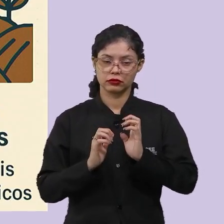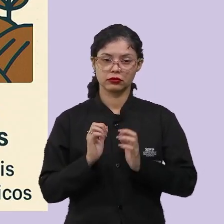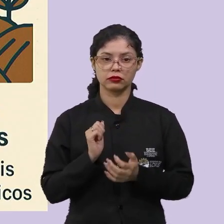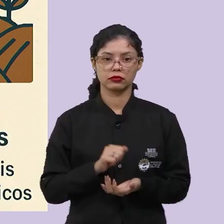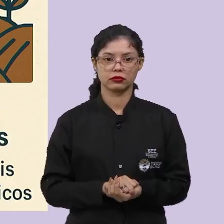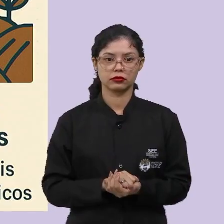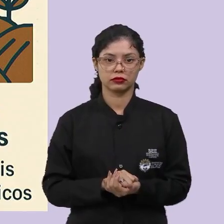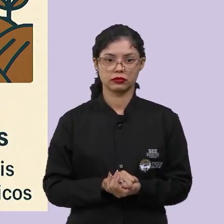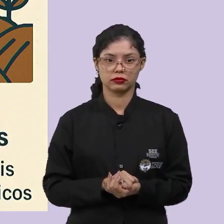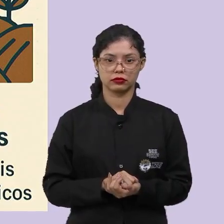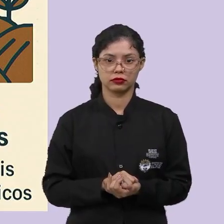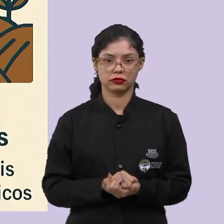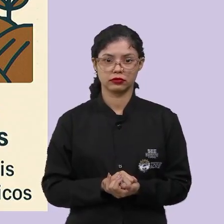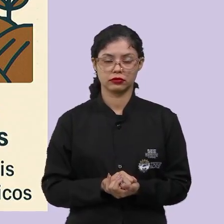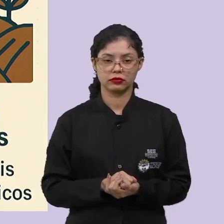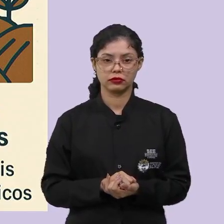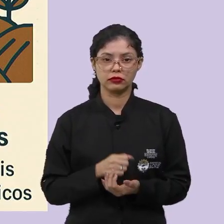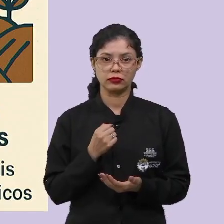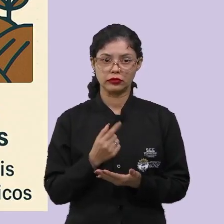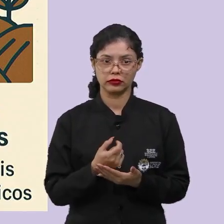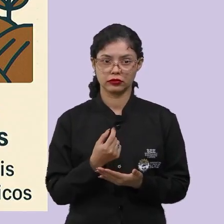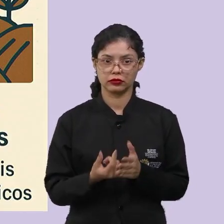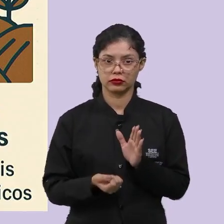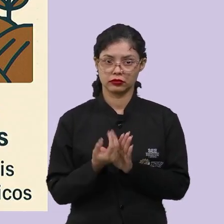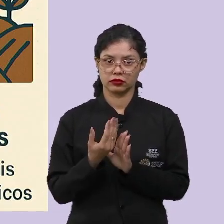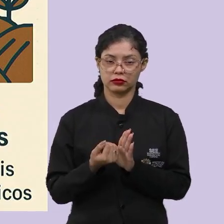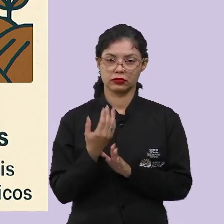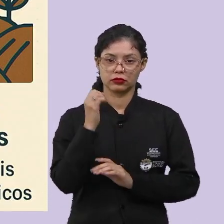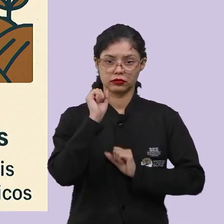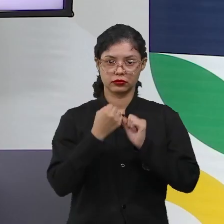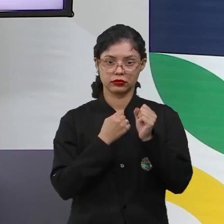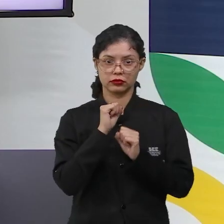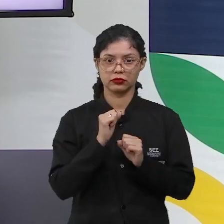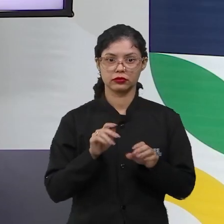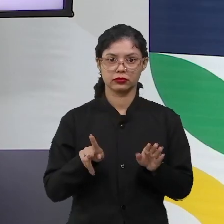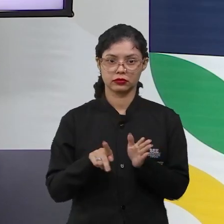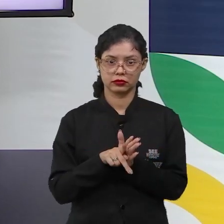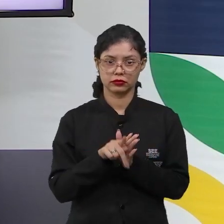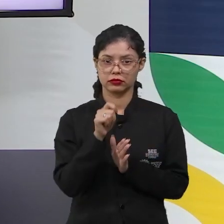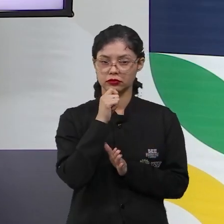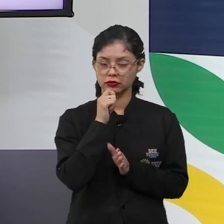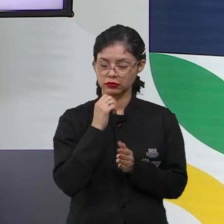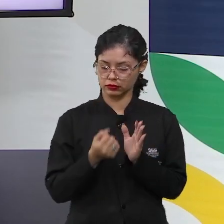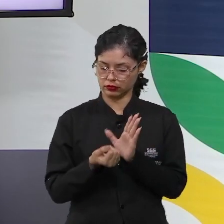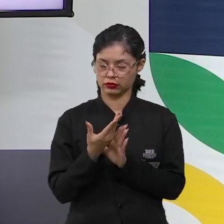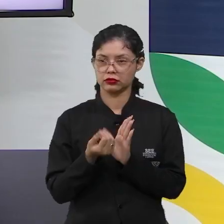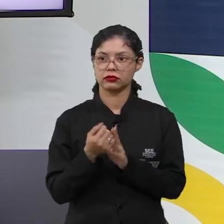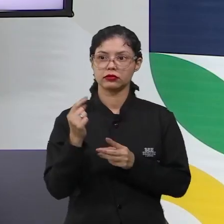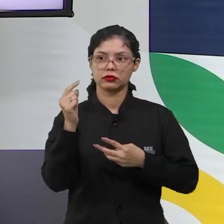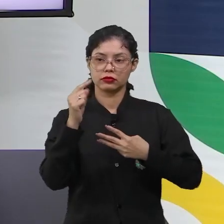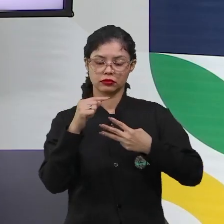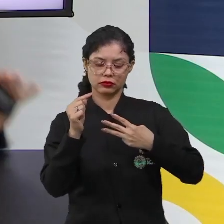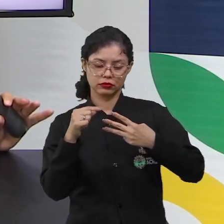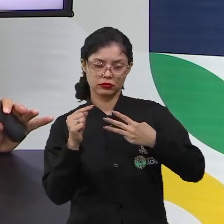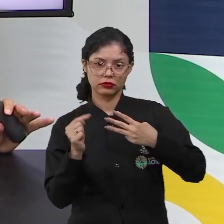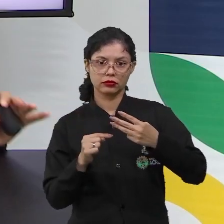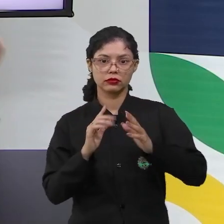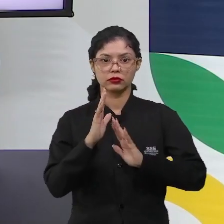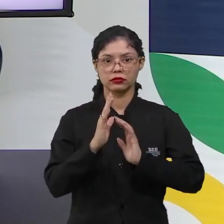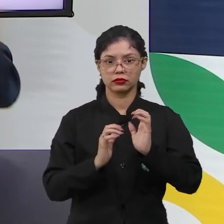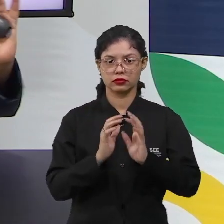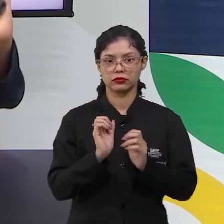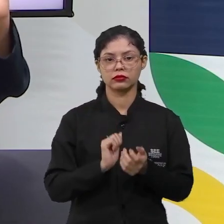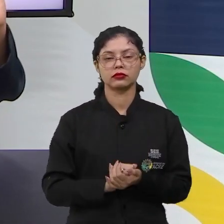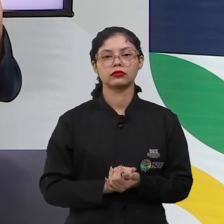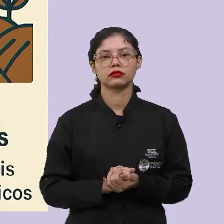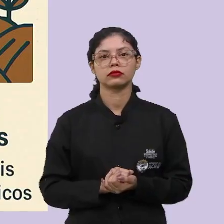só. O consumo, a produção industrial e o fomento agrícola, eles vão gerar 3 tipos de conflitos bem